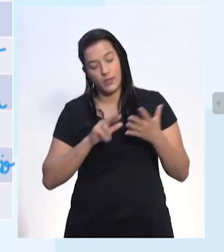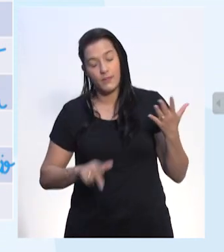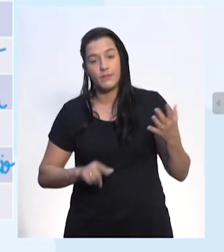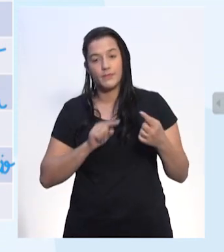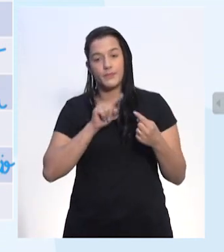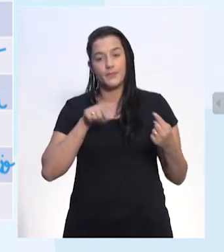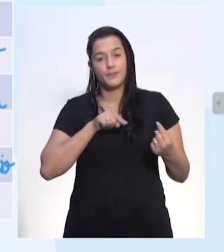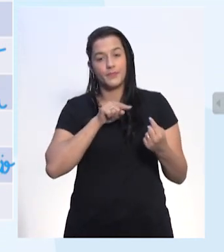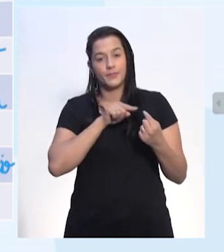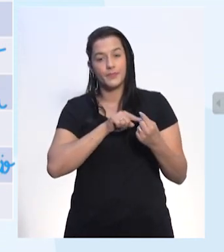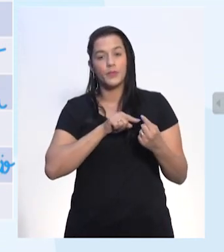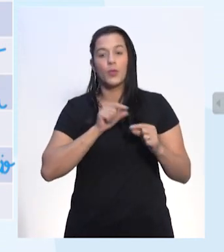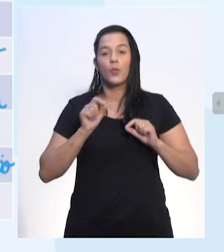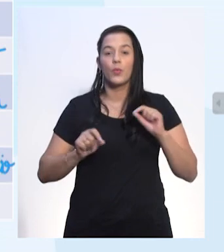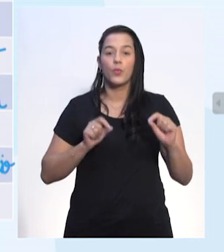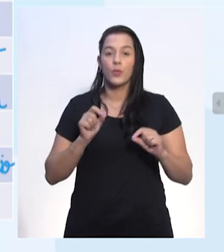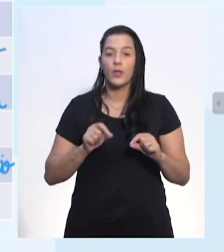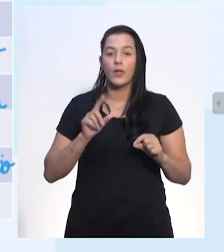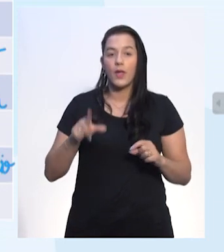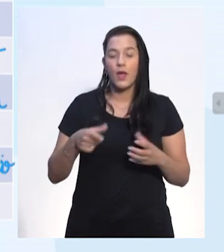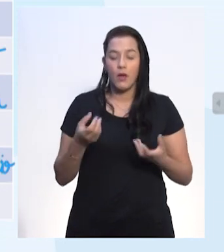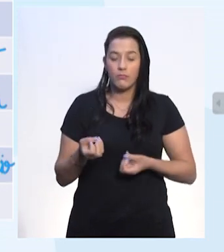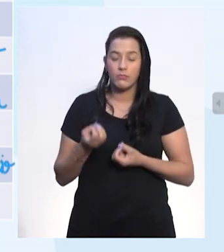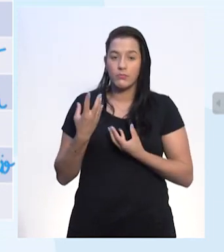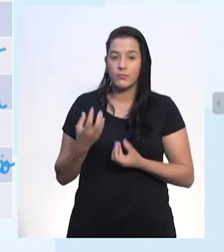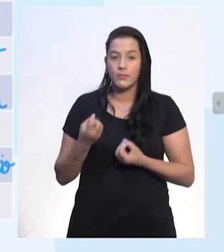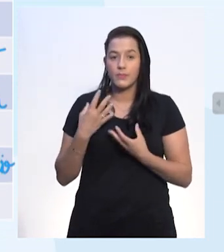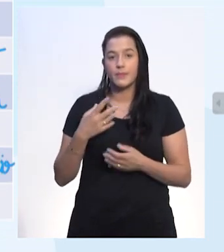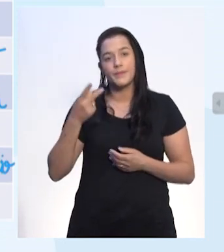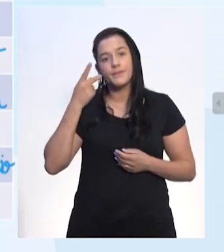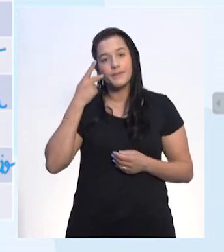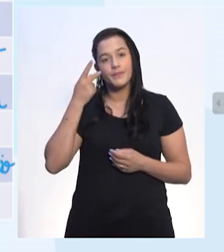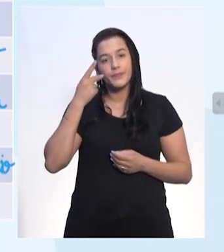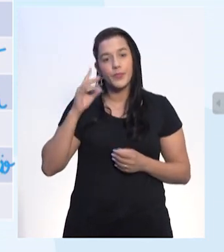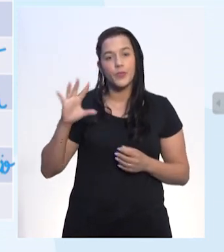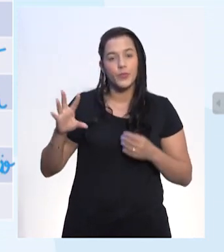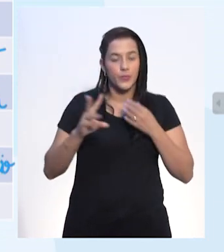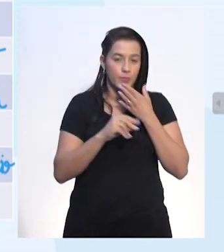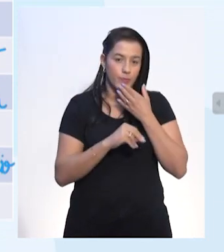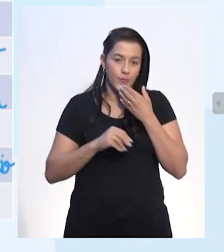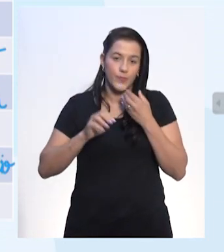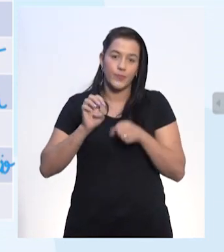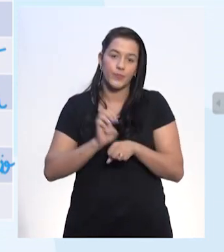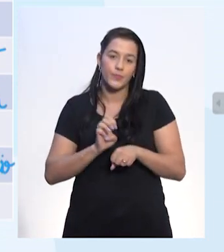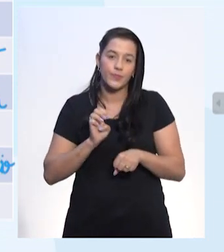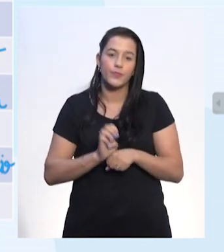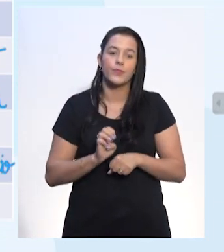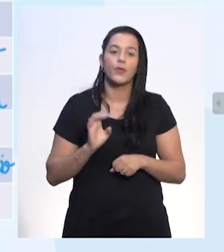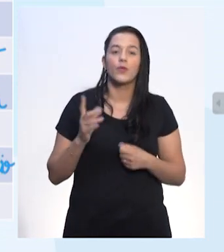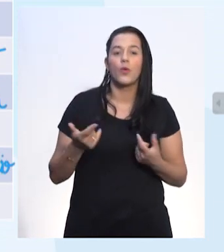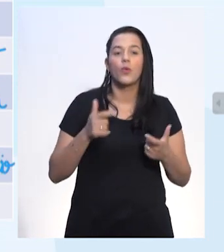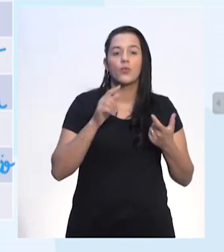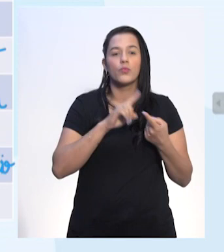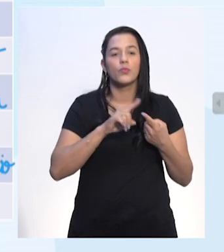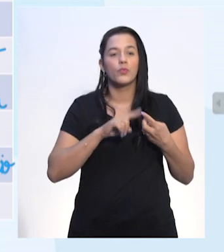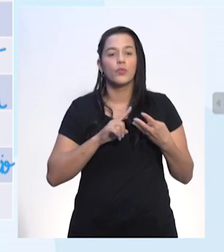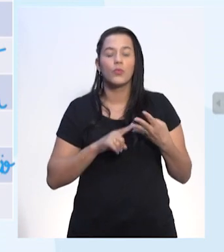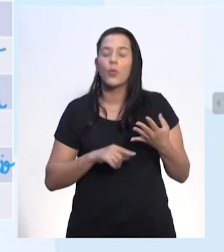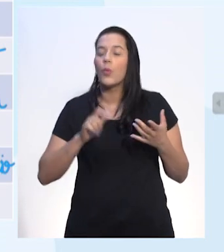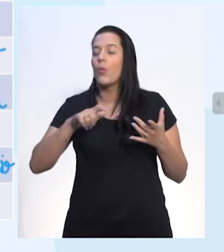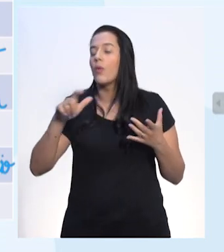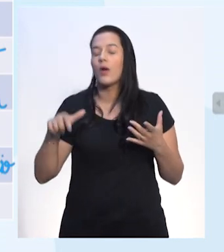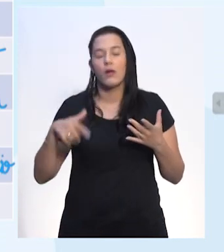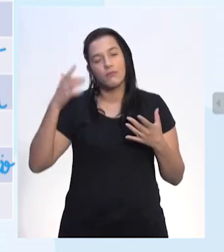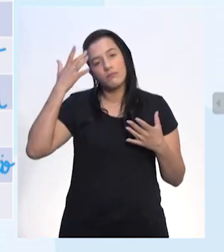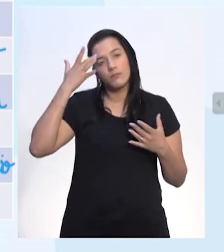aí. Aqui, nós estamos colhendo dados do estado de São Paulo praticamente inteiro, porque eu não sei de onde é o Lucas, a Joyce, a